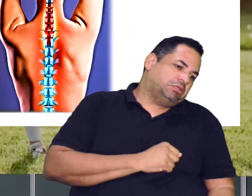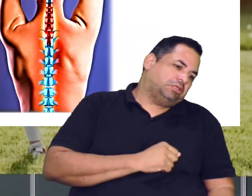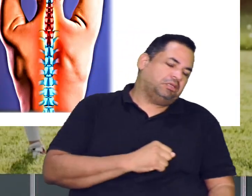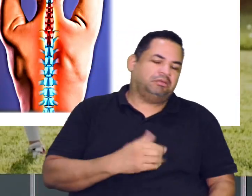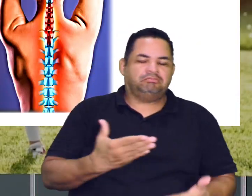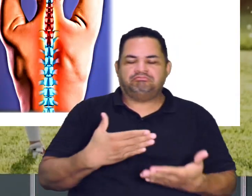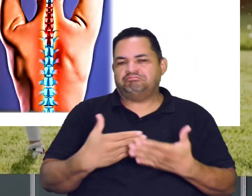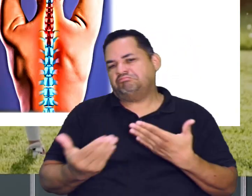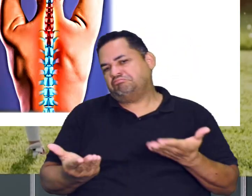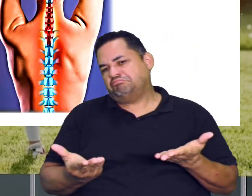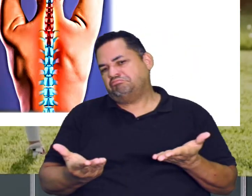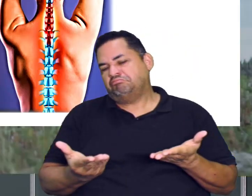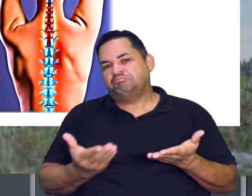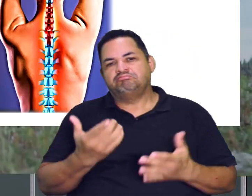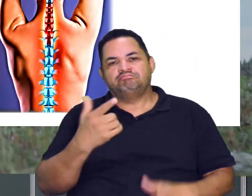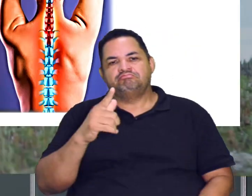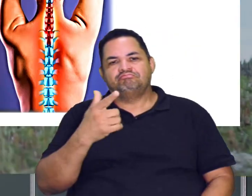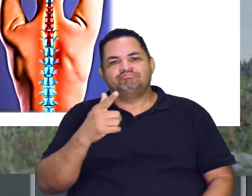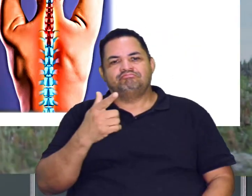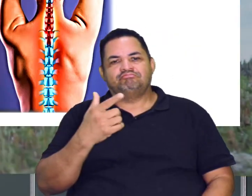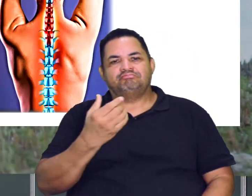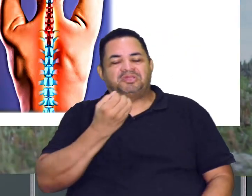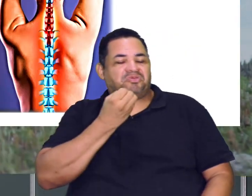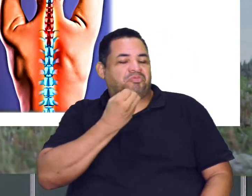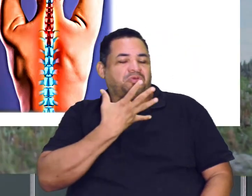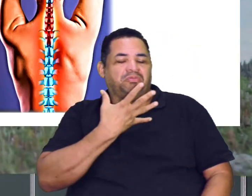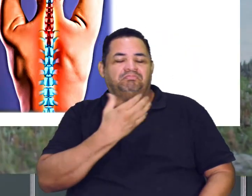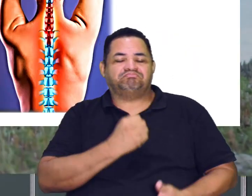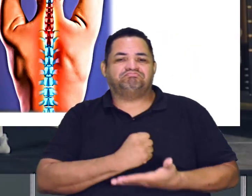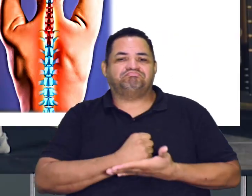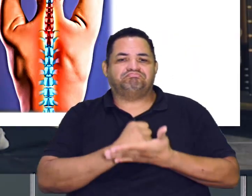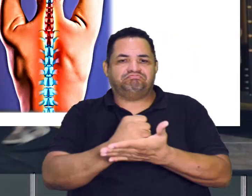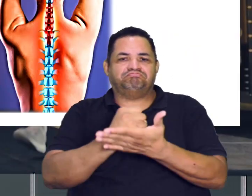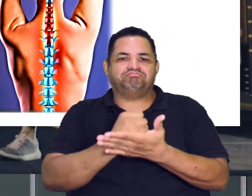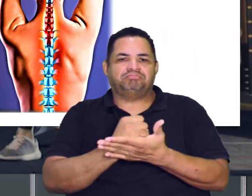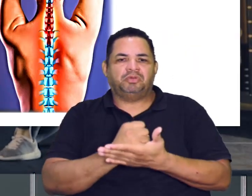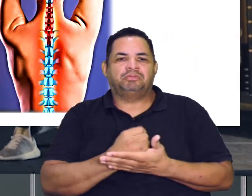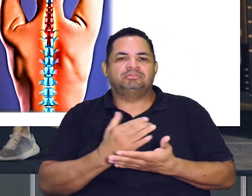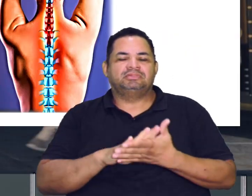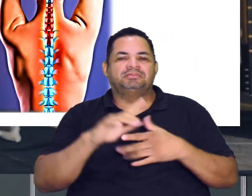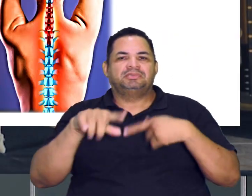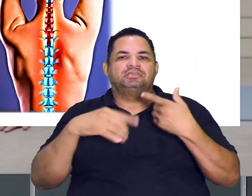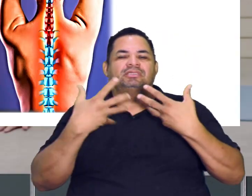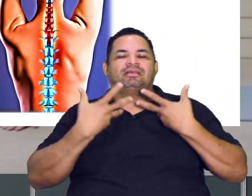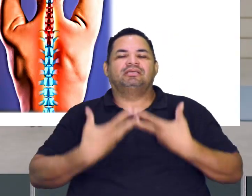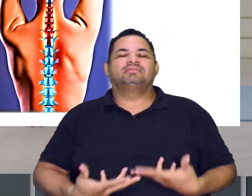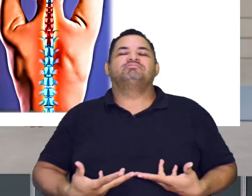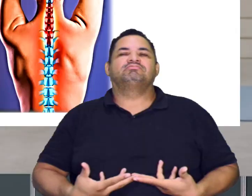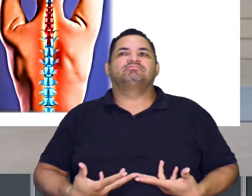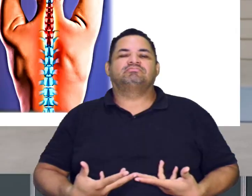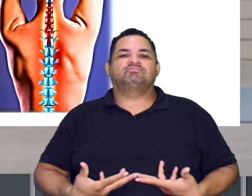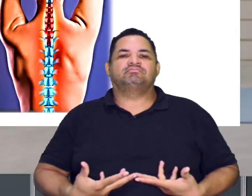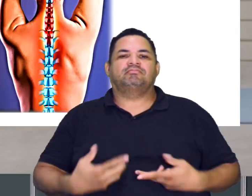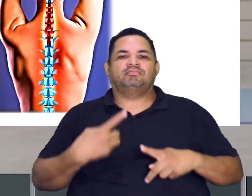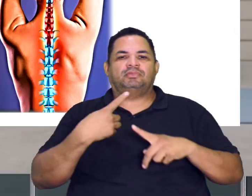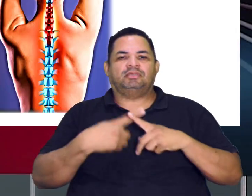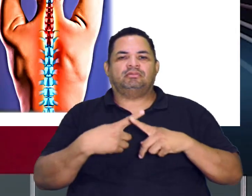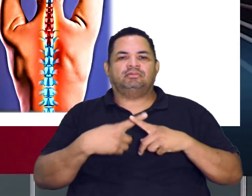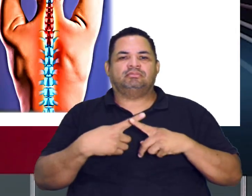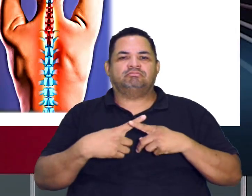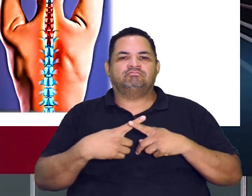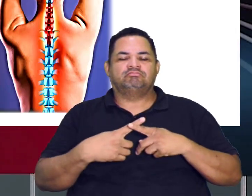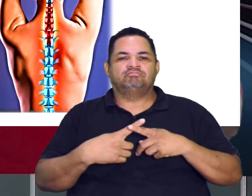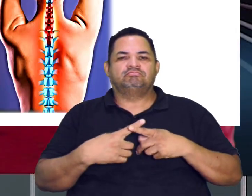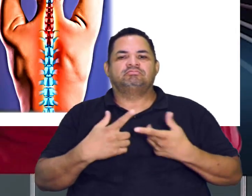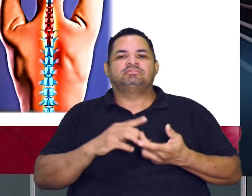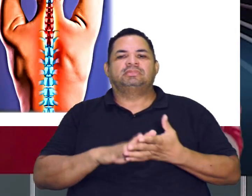né, apoiado de alguma forma que não te dá muito bom apoio, você daqui a pouco está muito cansado e não sabe por quê. Porque está